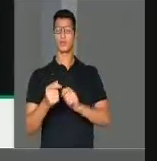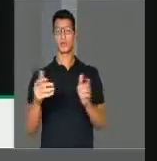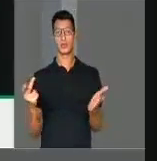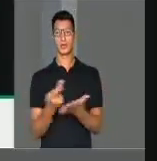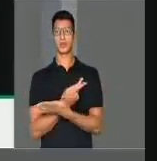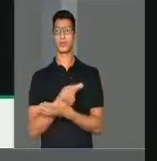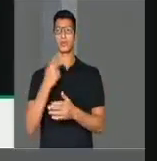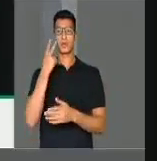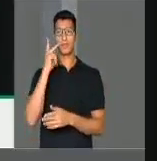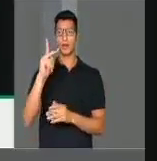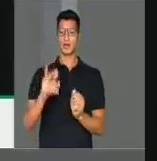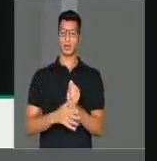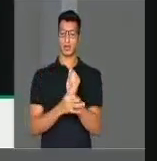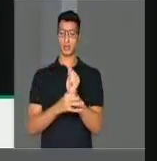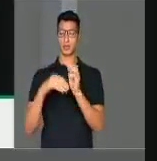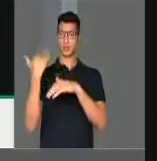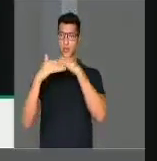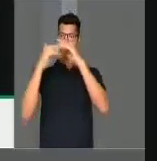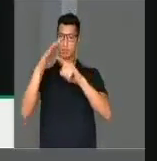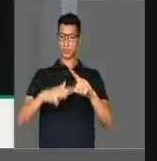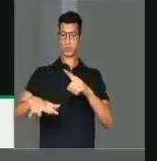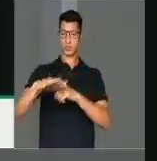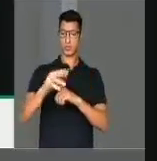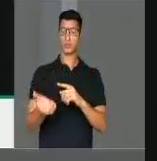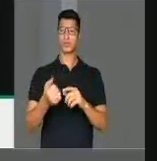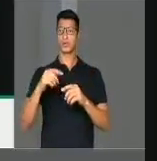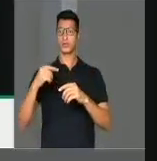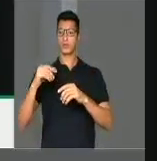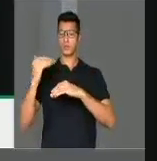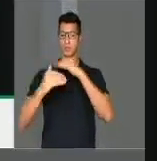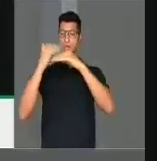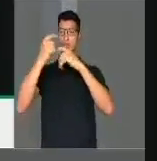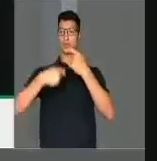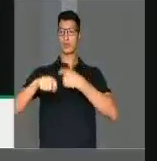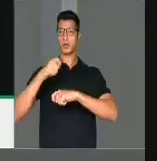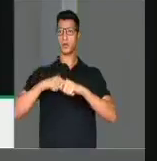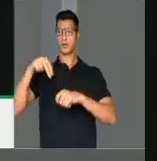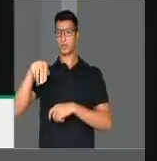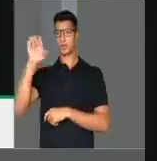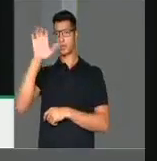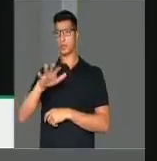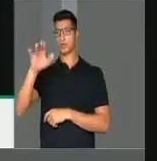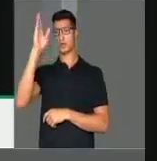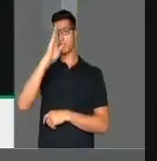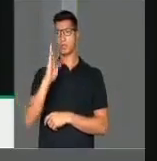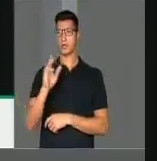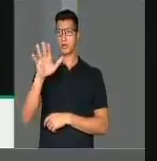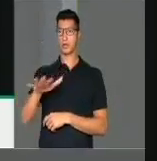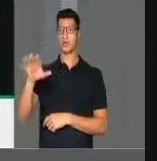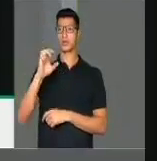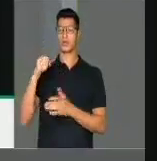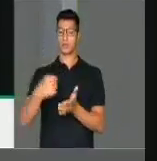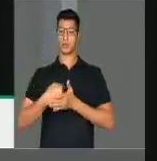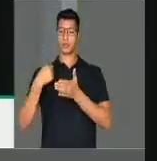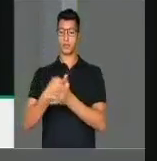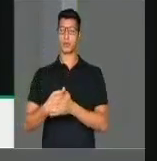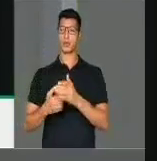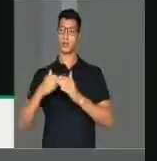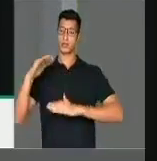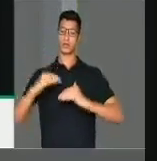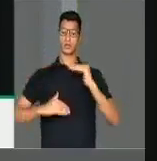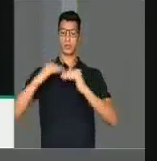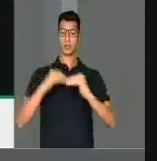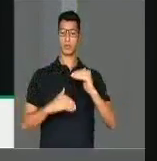e duradouras para garantir o desenvolvimento social, desenvolvimento econômico do Nordeste e de todo o país, combatendo